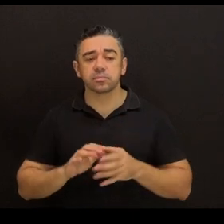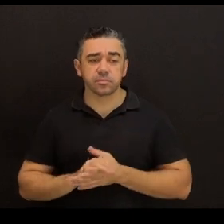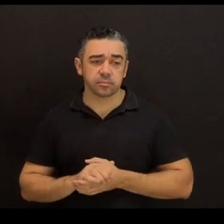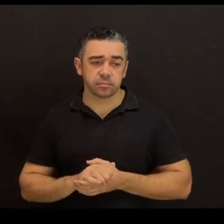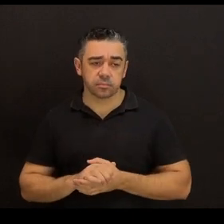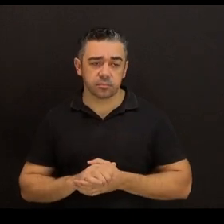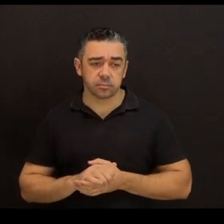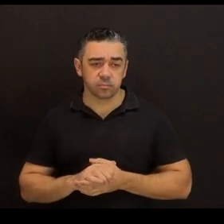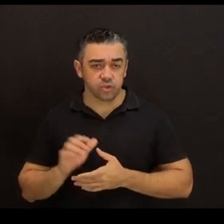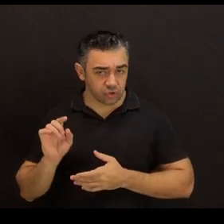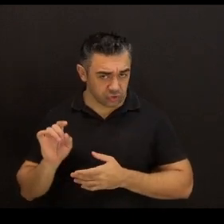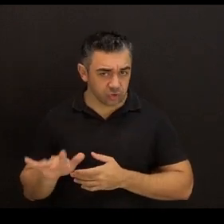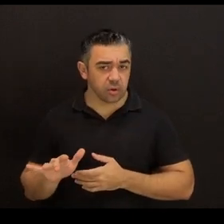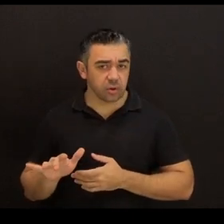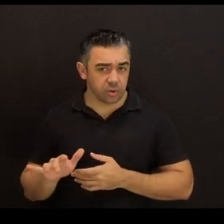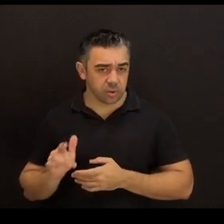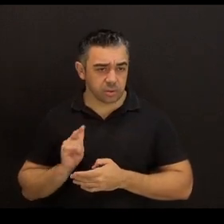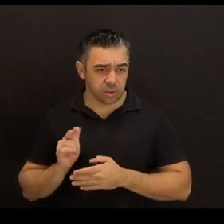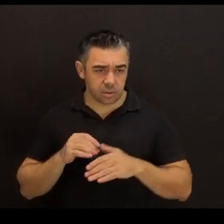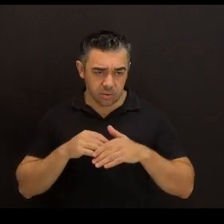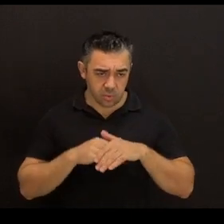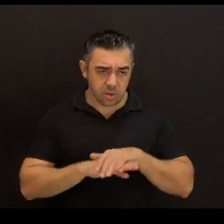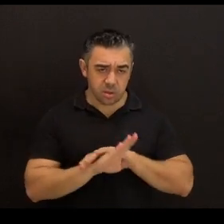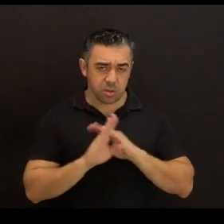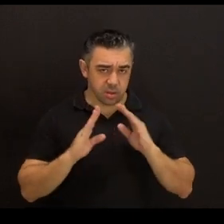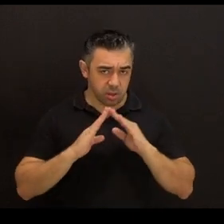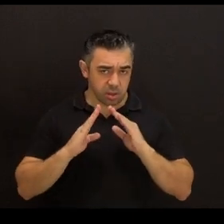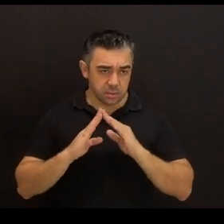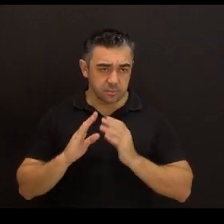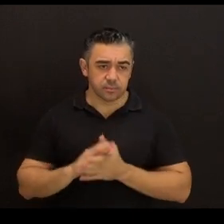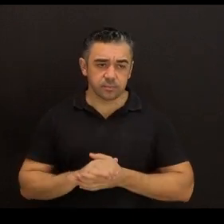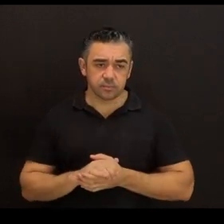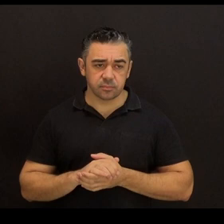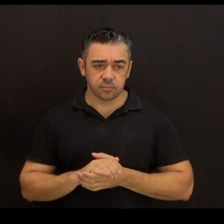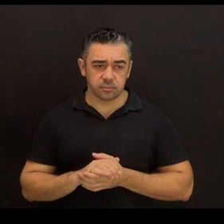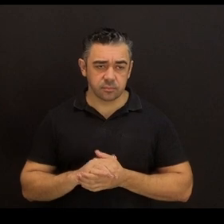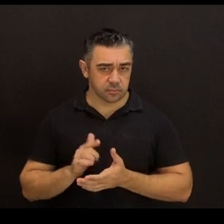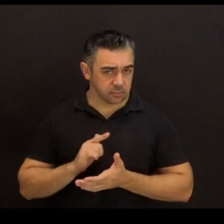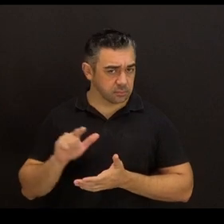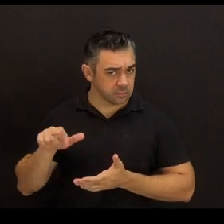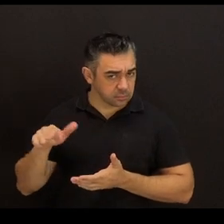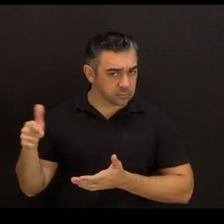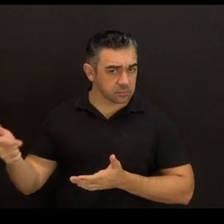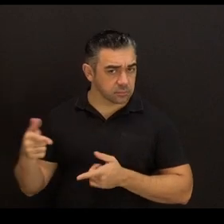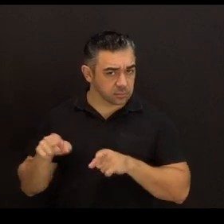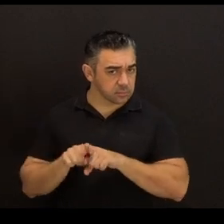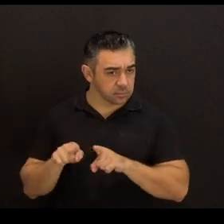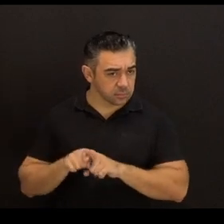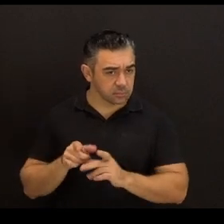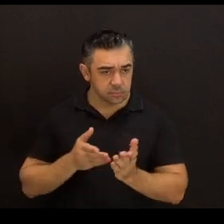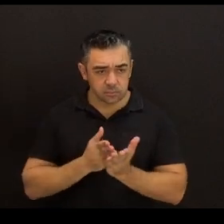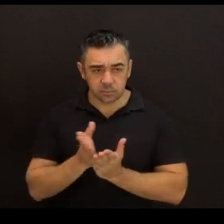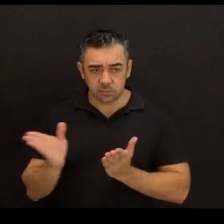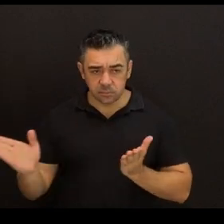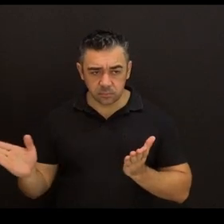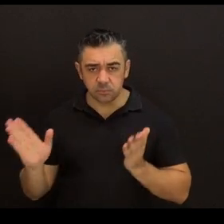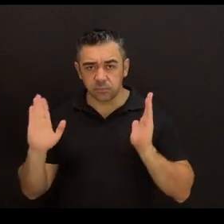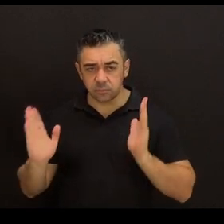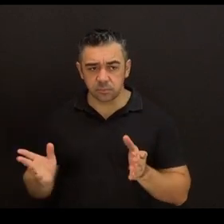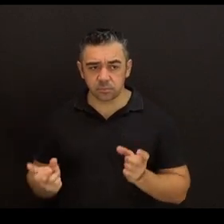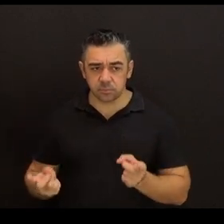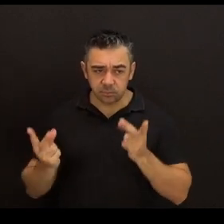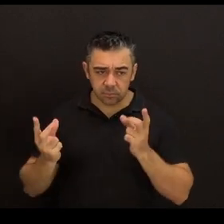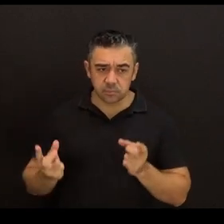Será que só isso é que estava Guardado na casa será que não temos outros objetos que foram desviados já foram comercializados